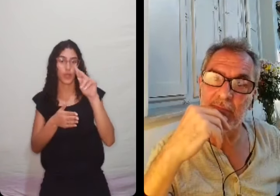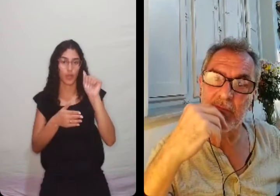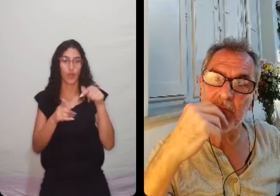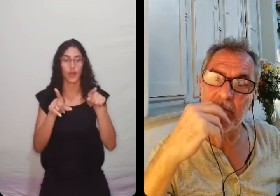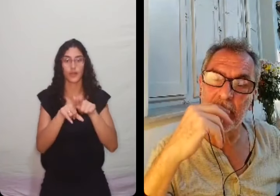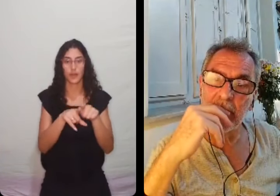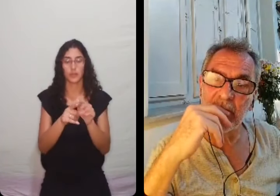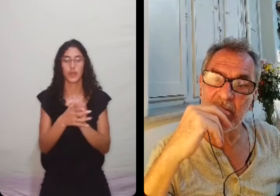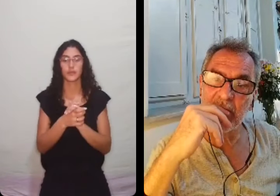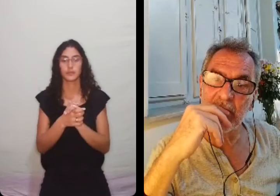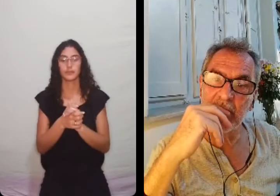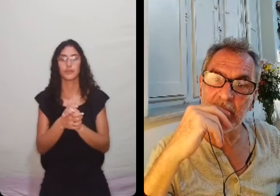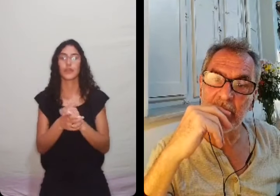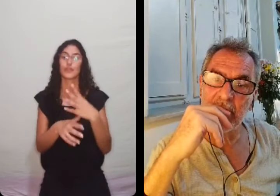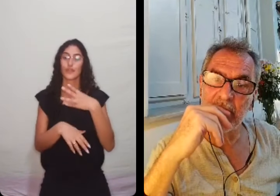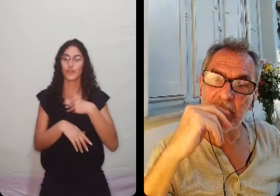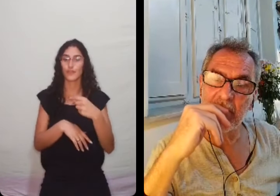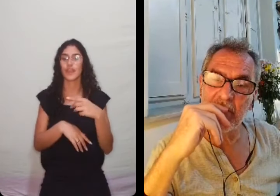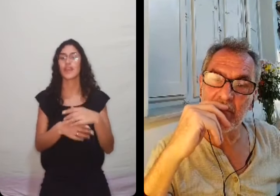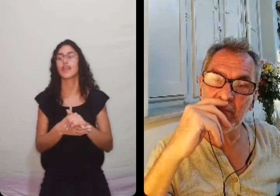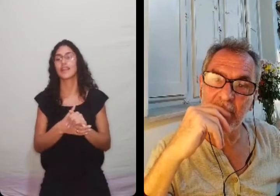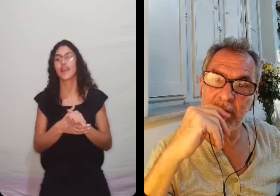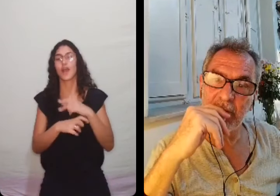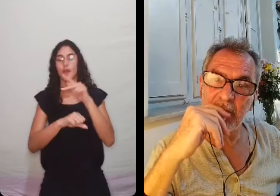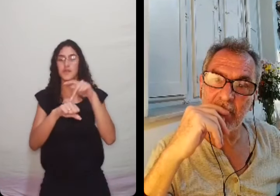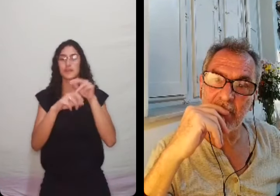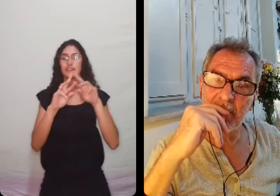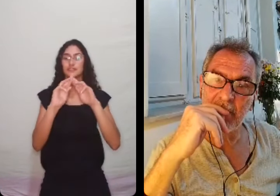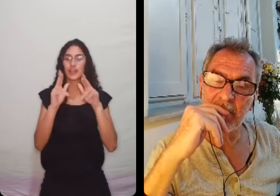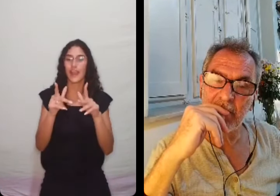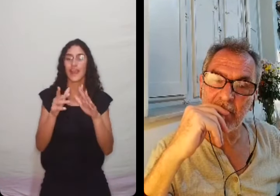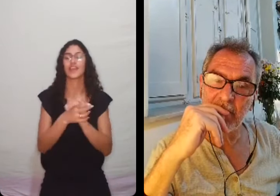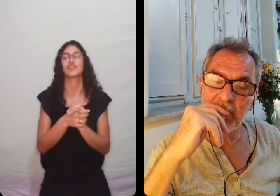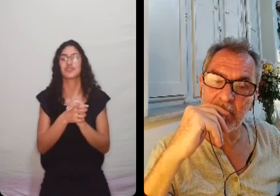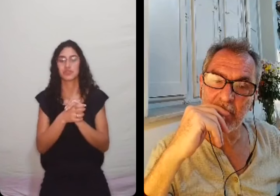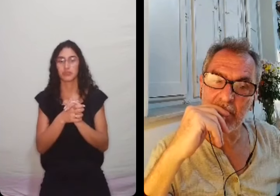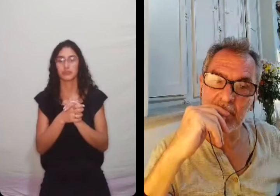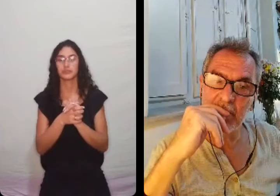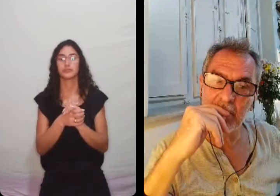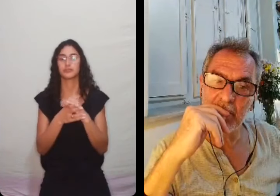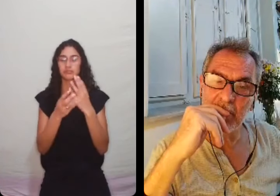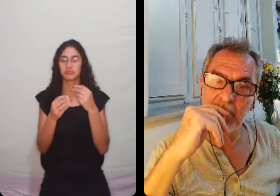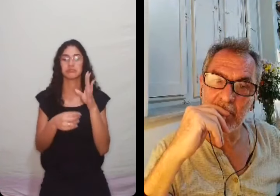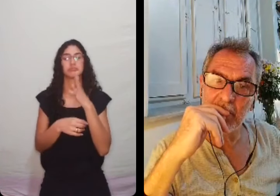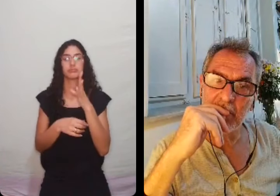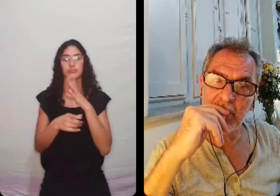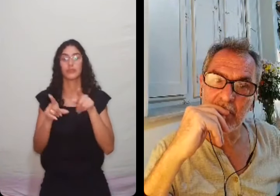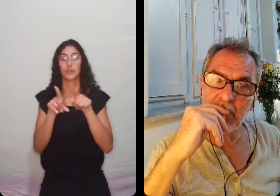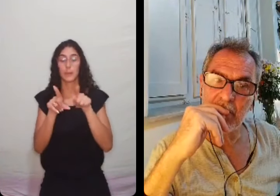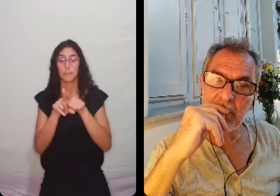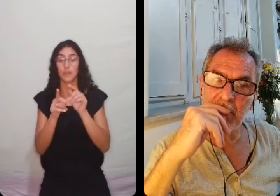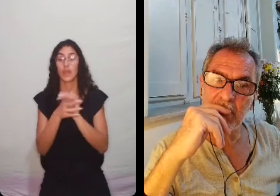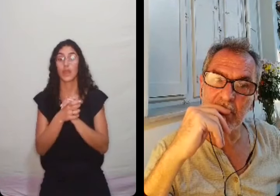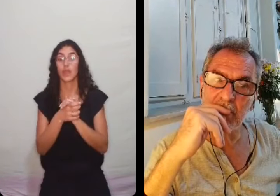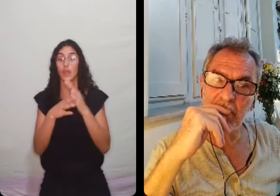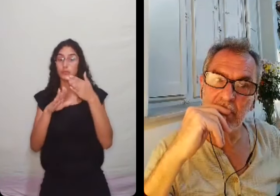sua filha, lá em Nova Iorque. Então, que demais. As gerações também entrando nessa influência.